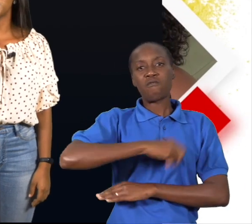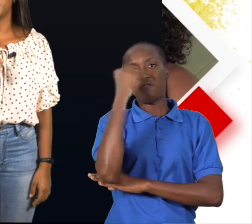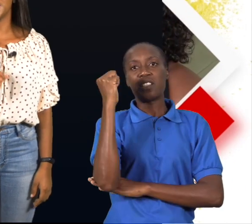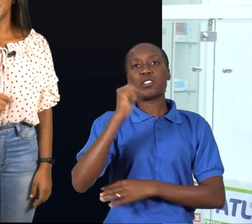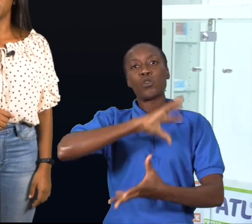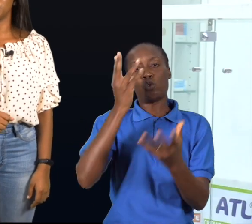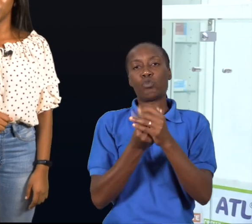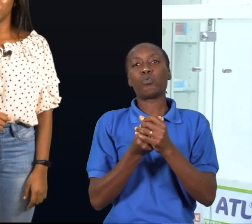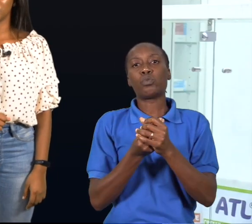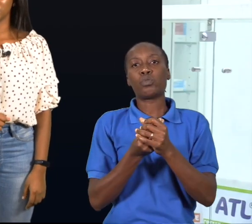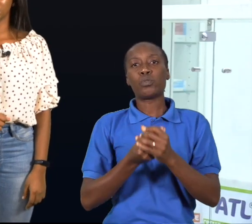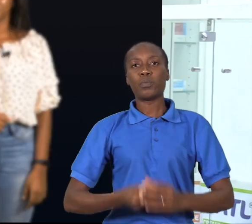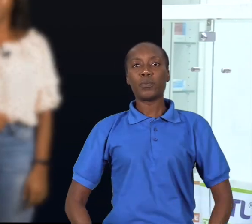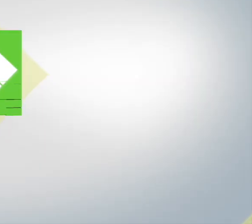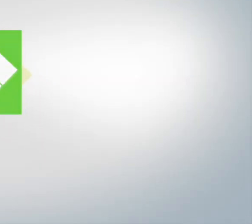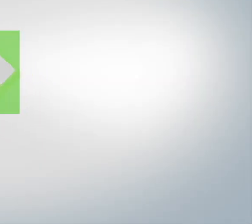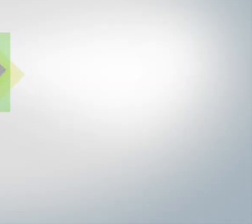Vamos vencer isto juntos!